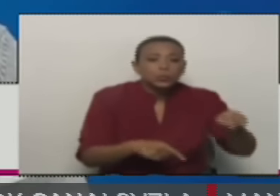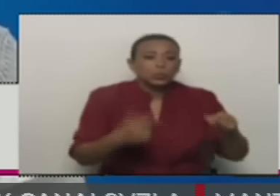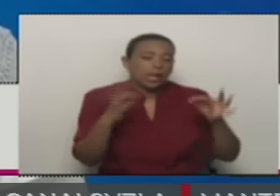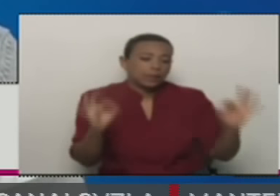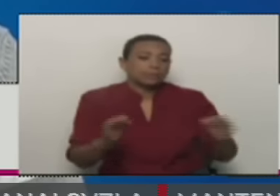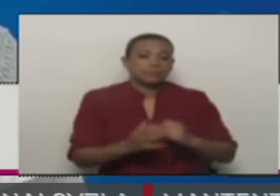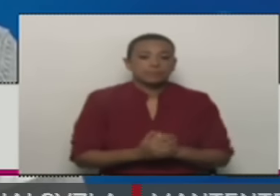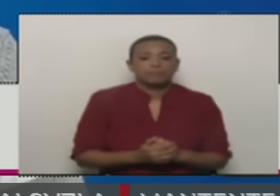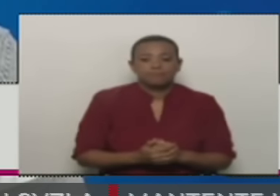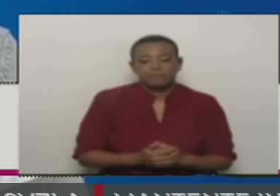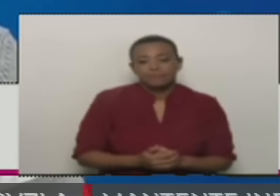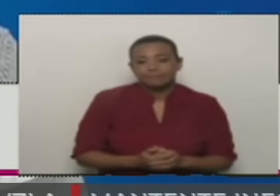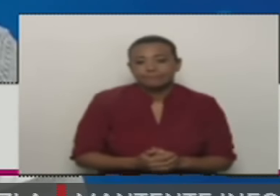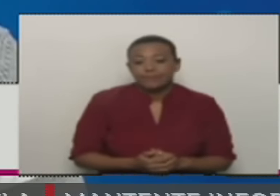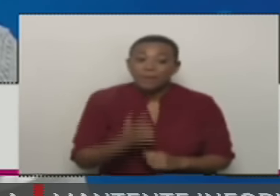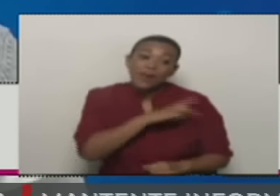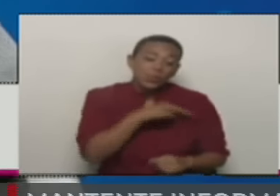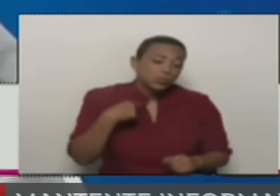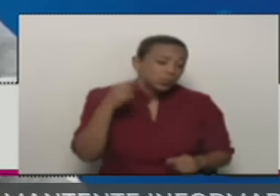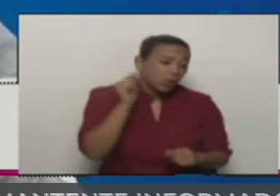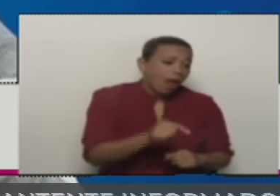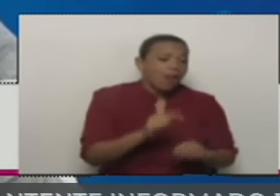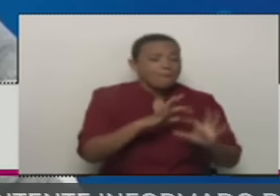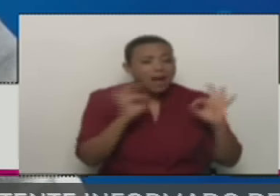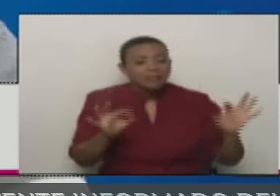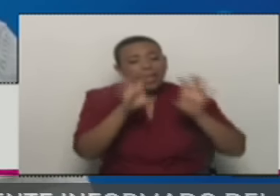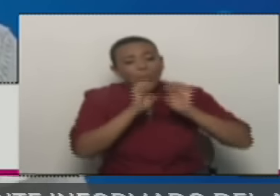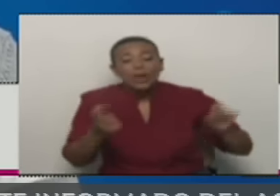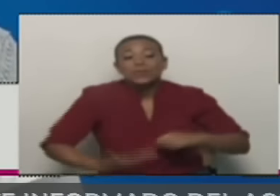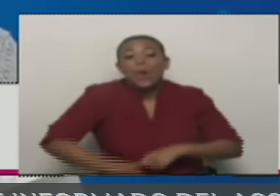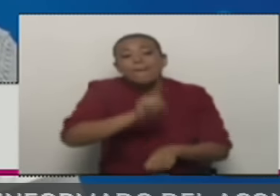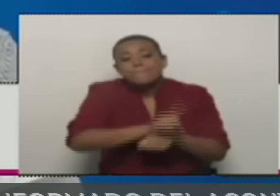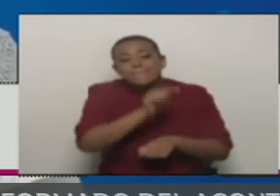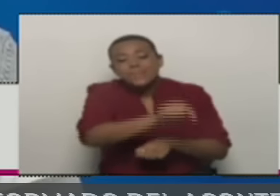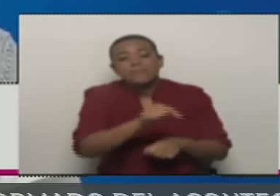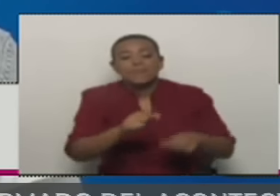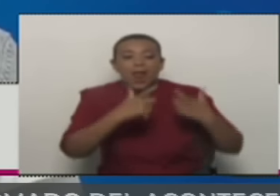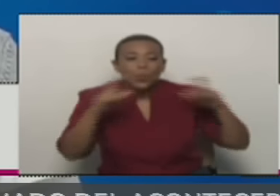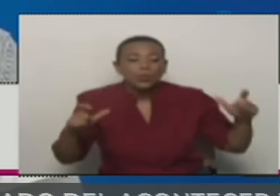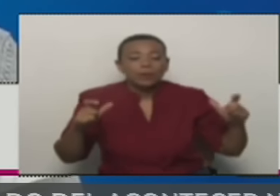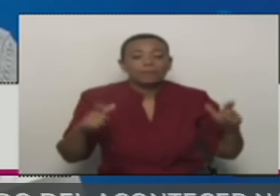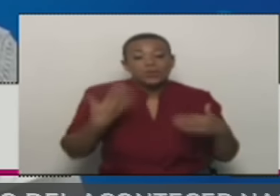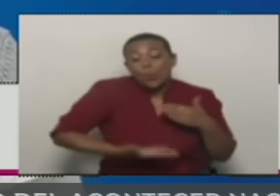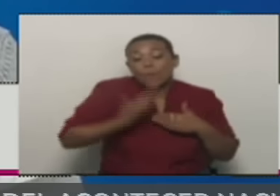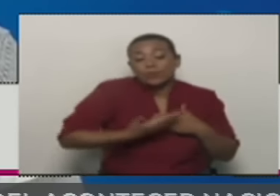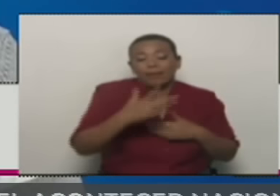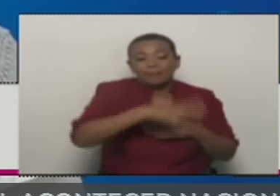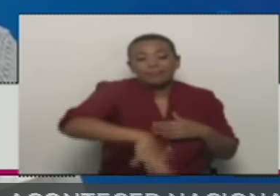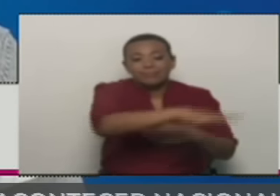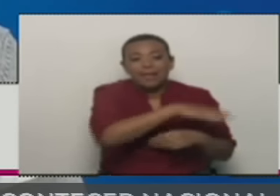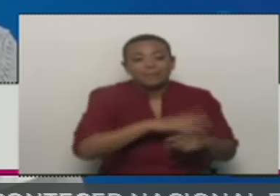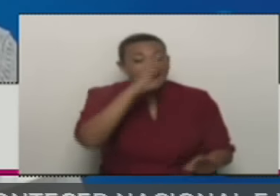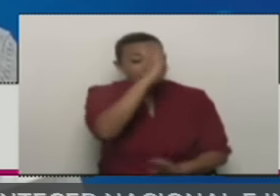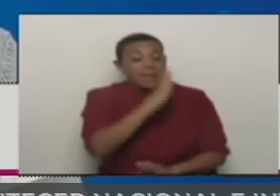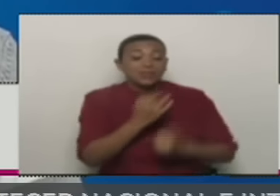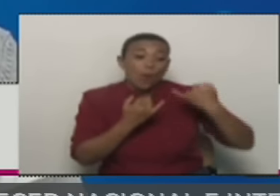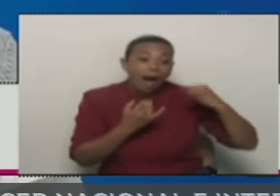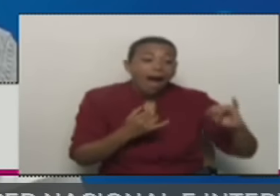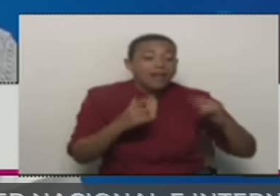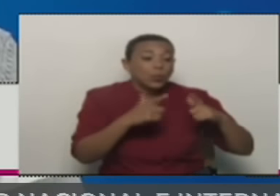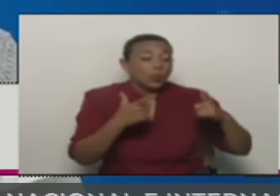agroecológica. Para nosotros, la parte educativa en agroecología ha sido sumamente importante. En Brasil,